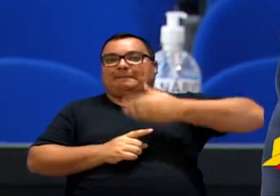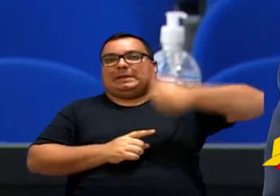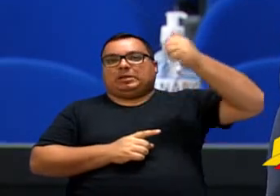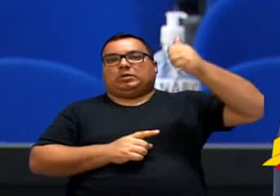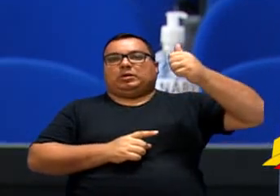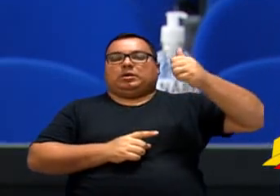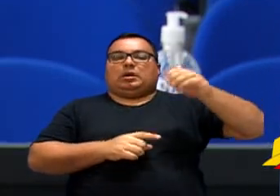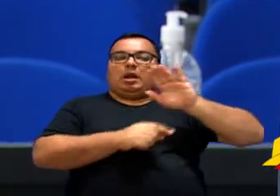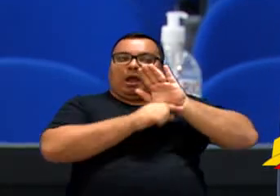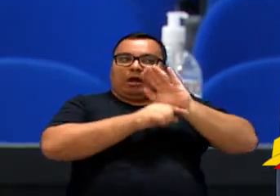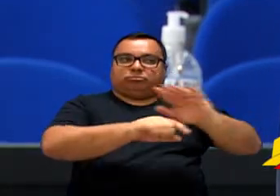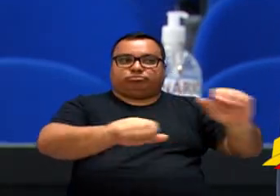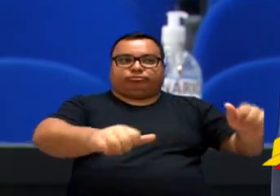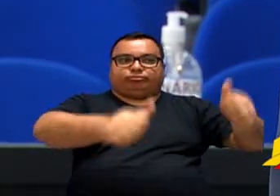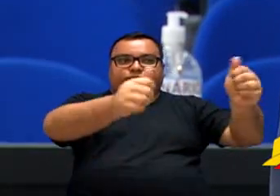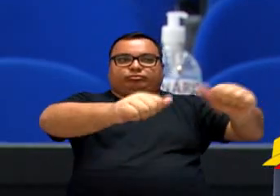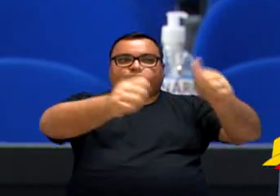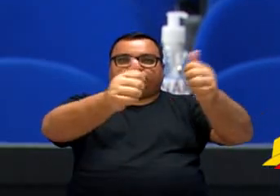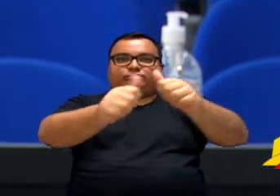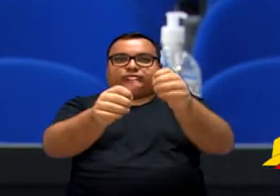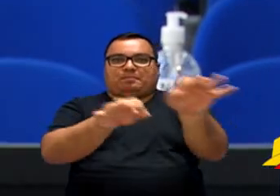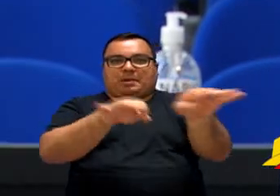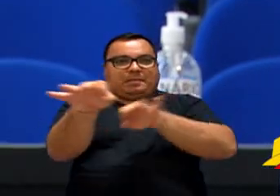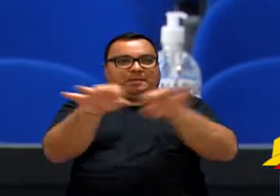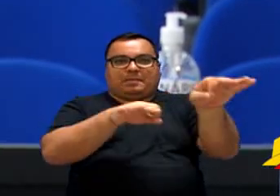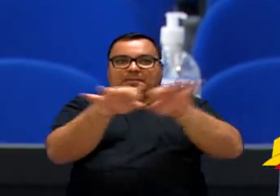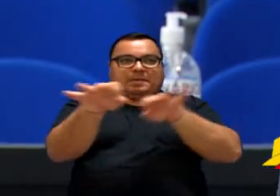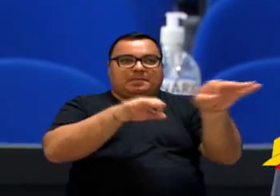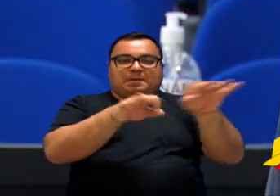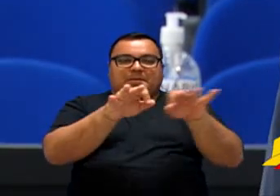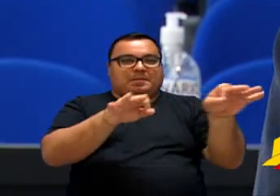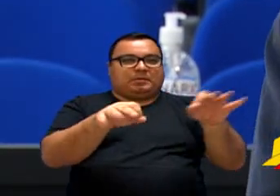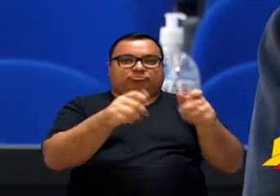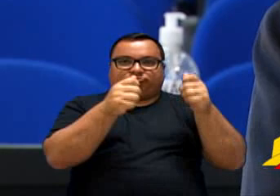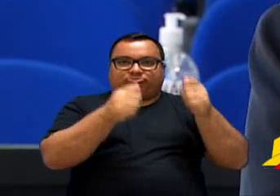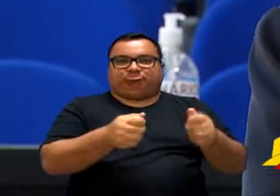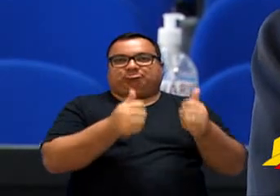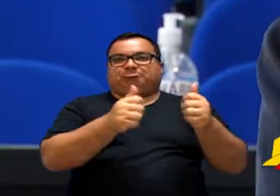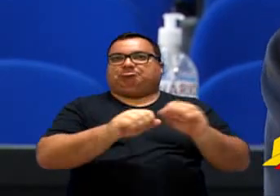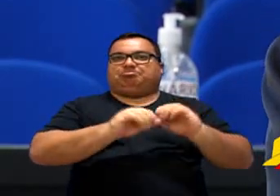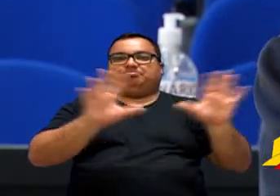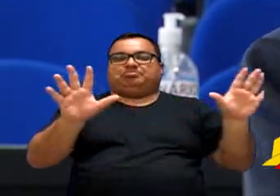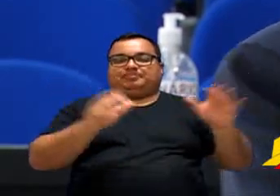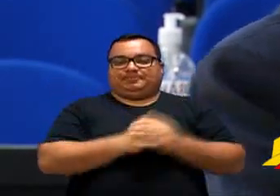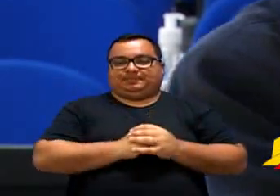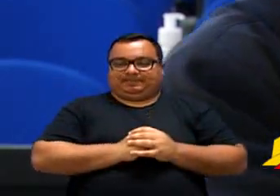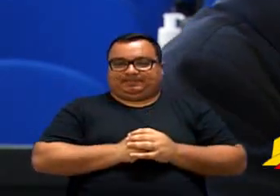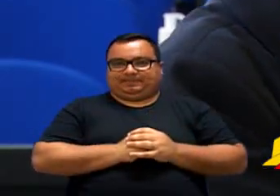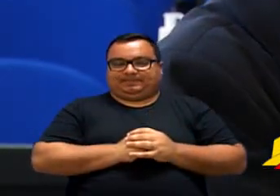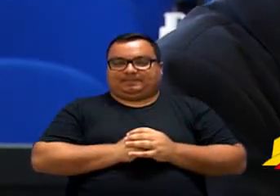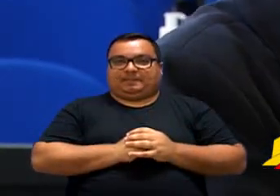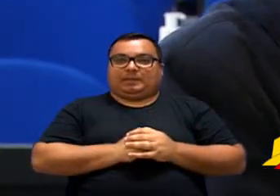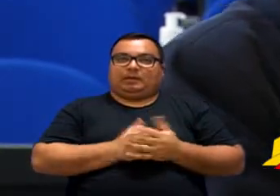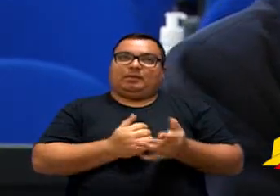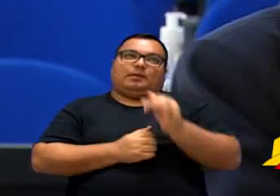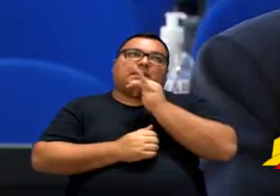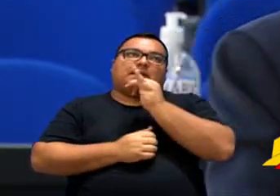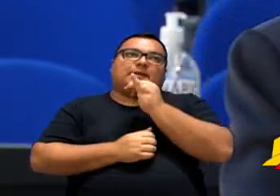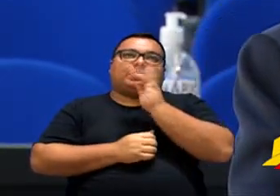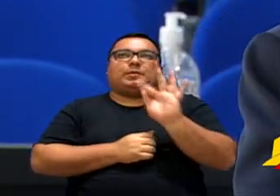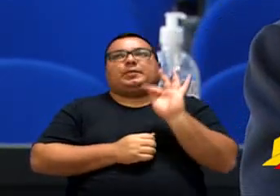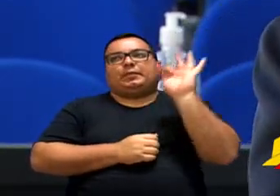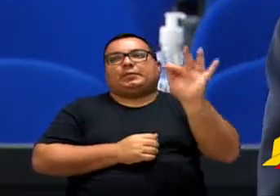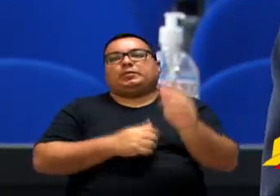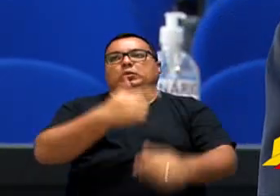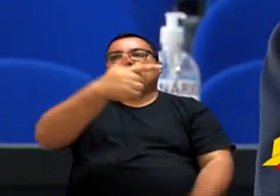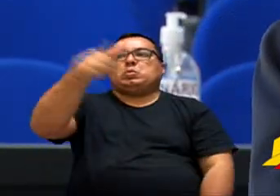espaço com maior estrutura. Essa é a preocupação que eu trago, né? Porque de repente encontramos uma outra área na cidade